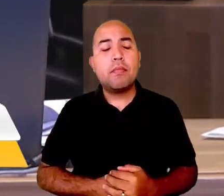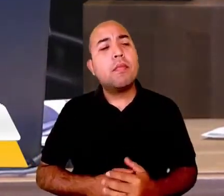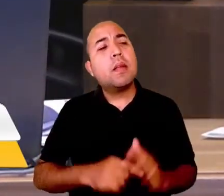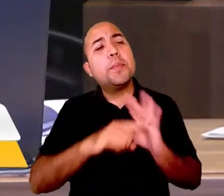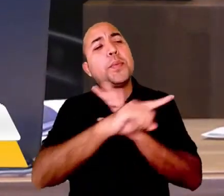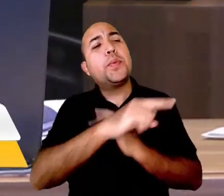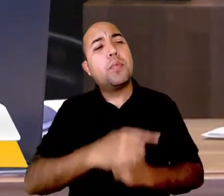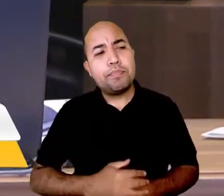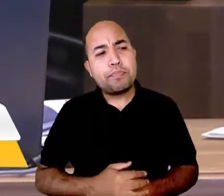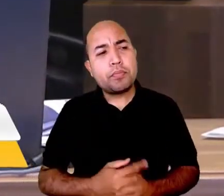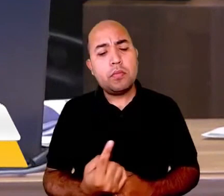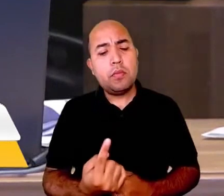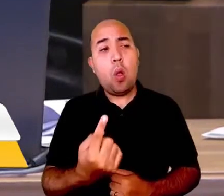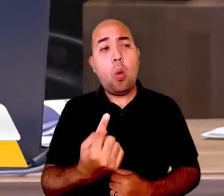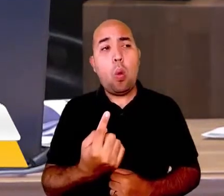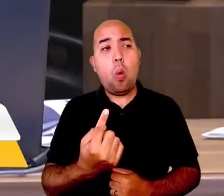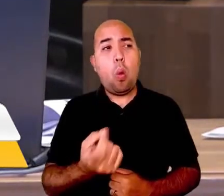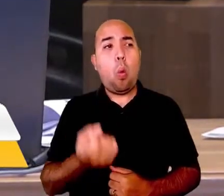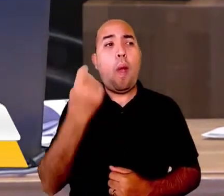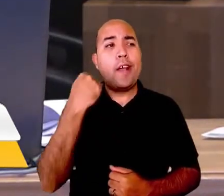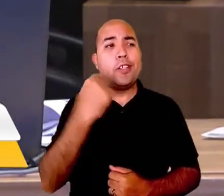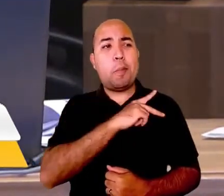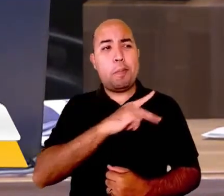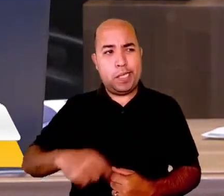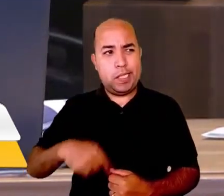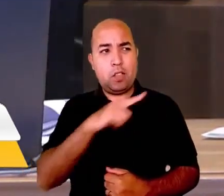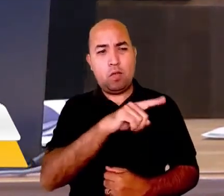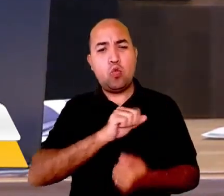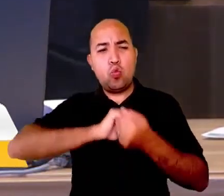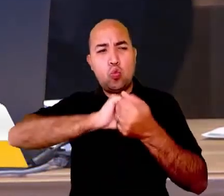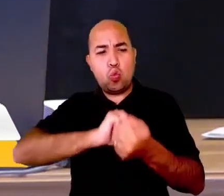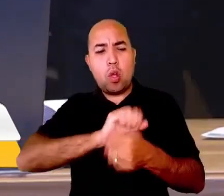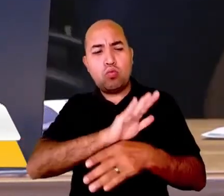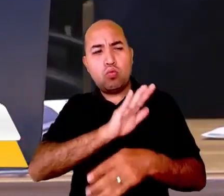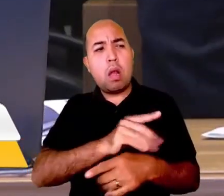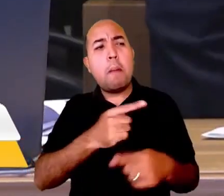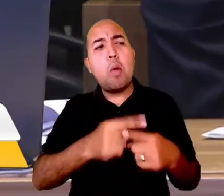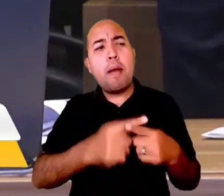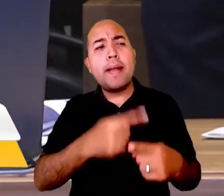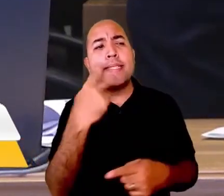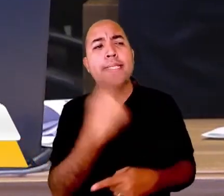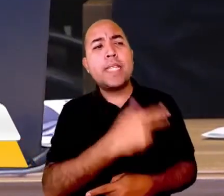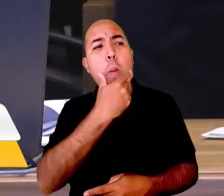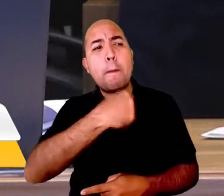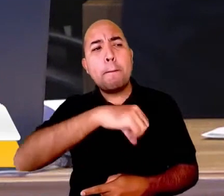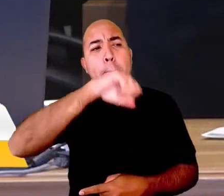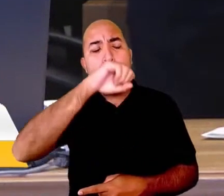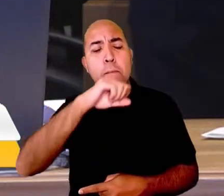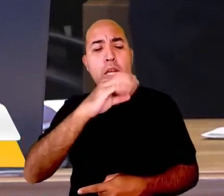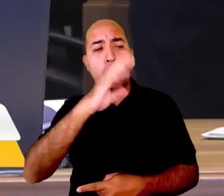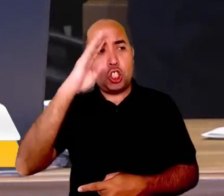ordem do ex-presidente da República pela amizade, influência, que seu pai, o general Mauro Lorena